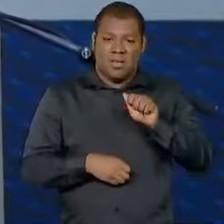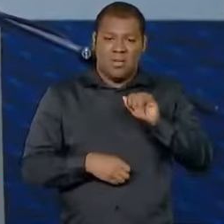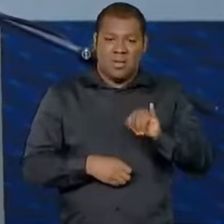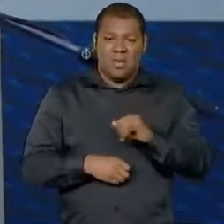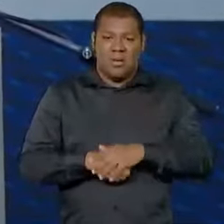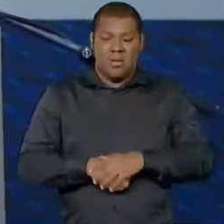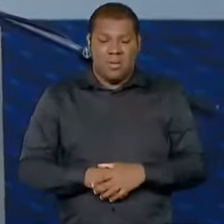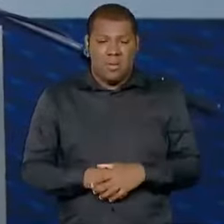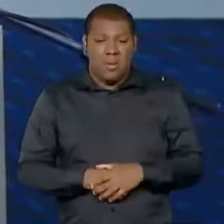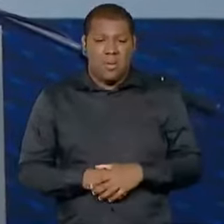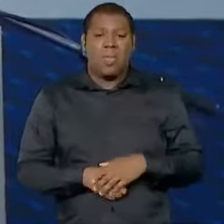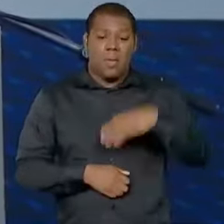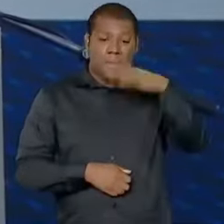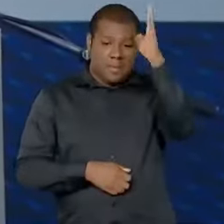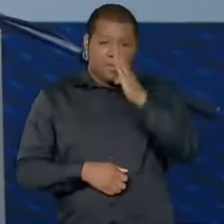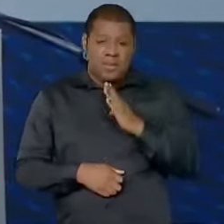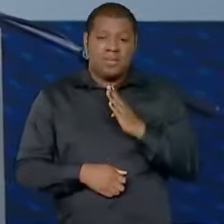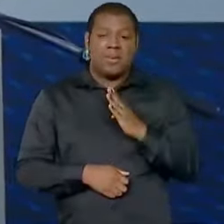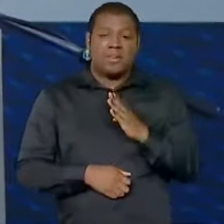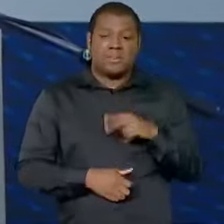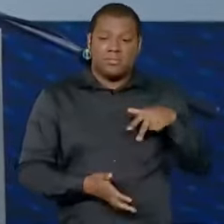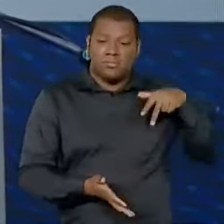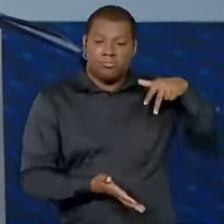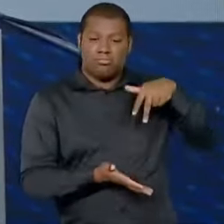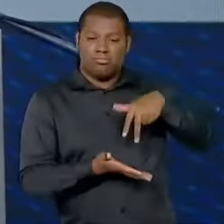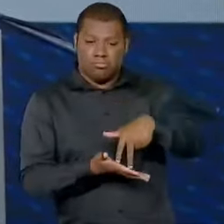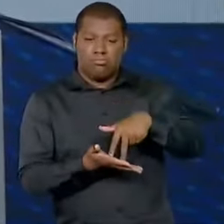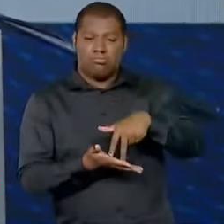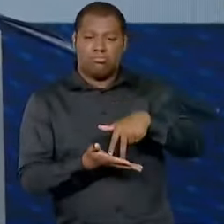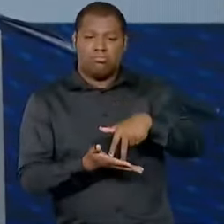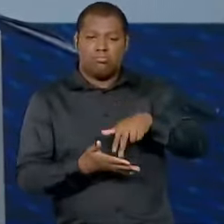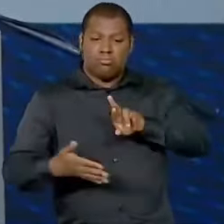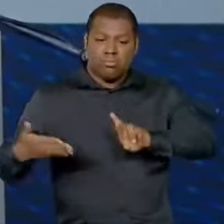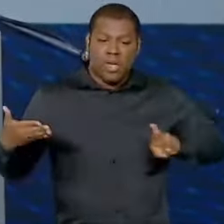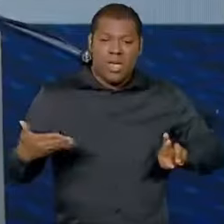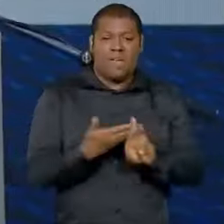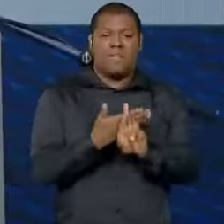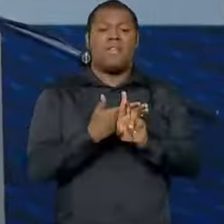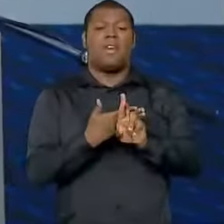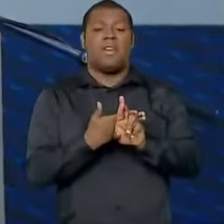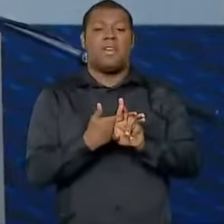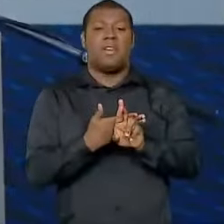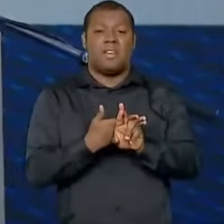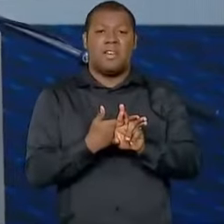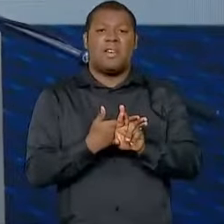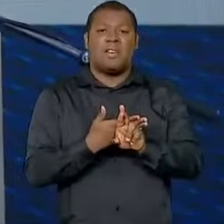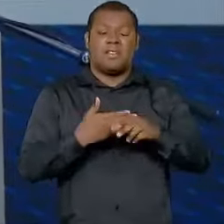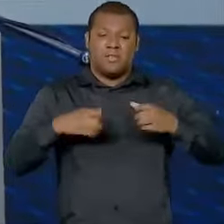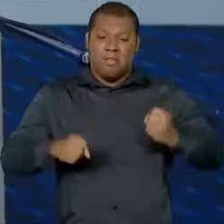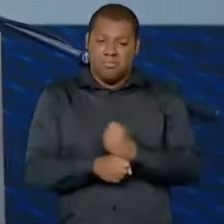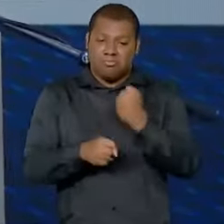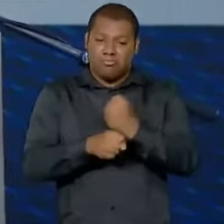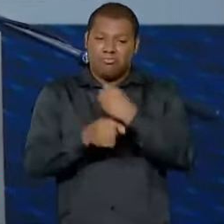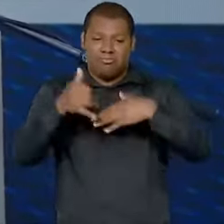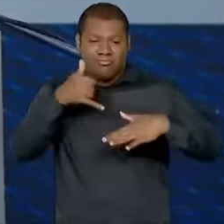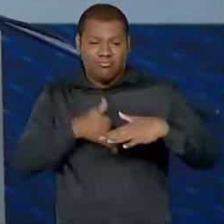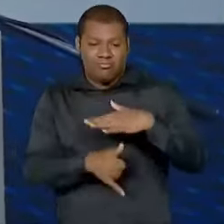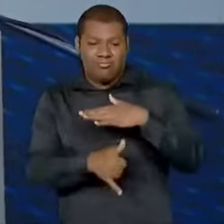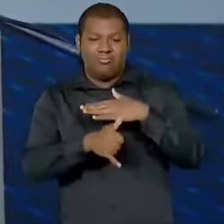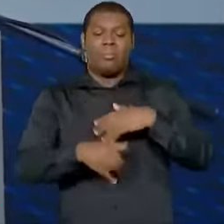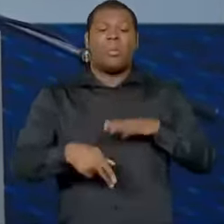de um pequeno grupo de países que domina a construção de submarinos. O